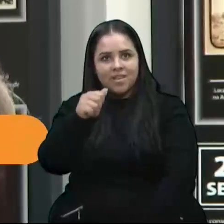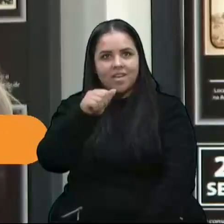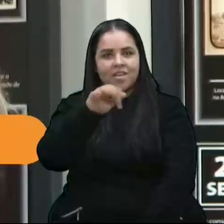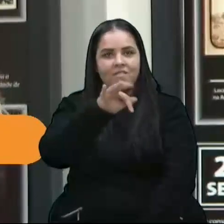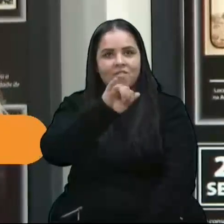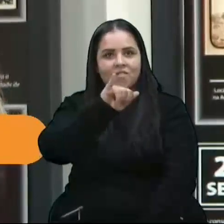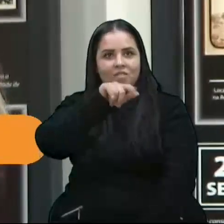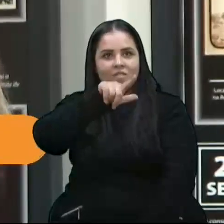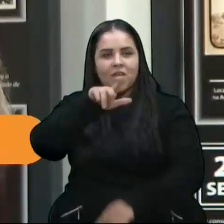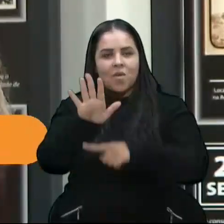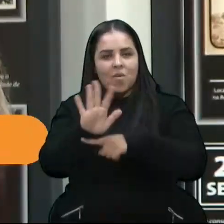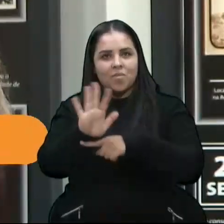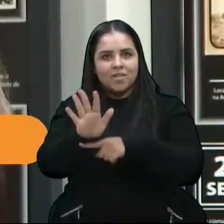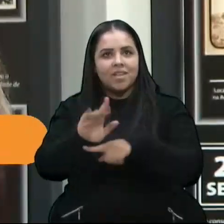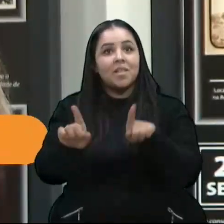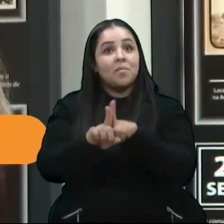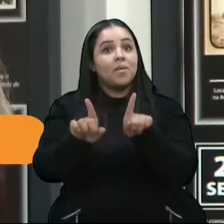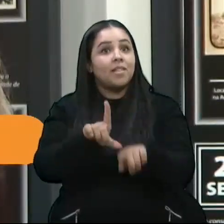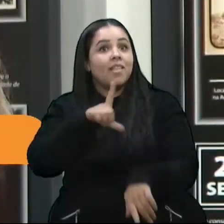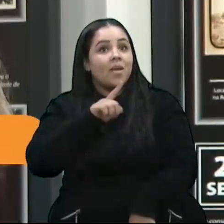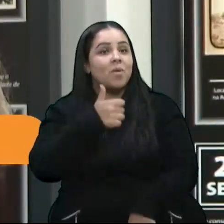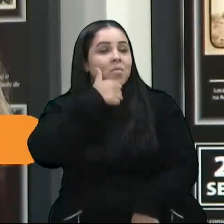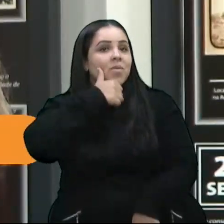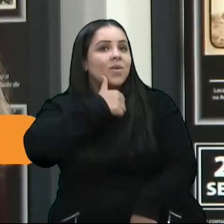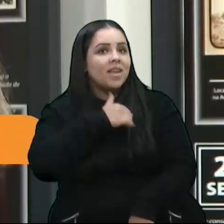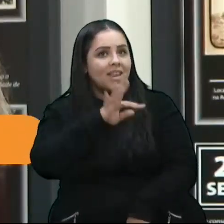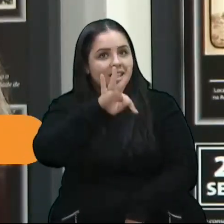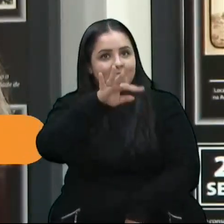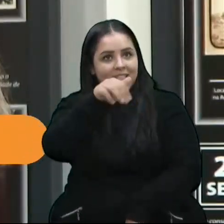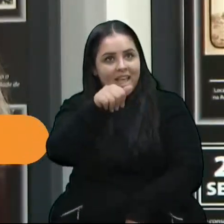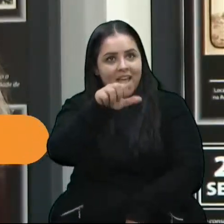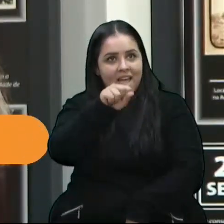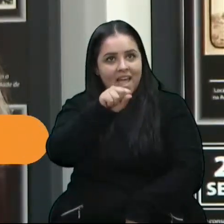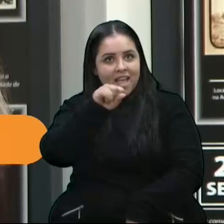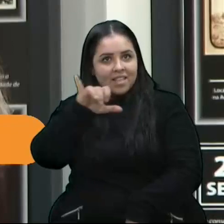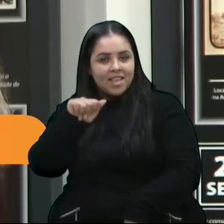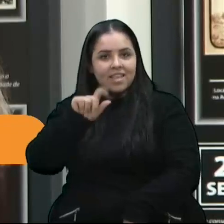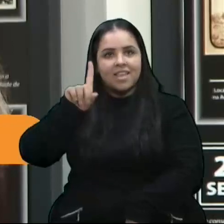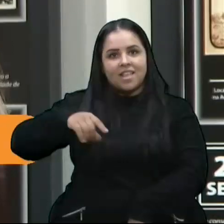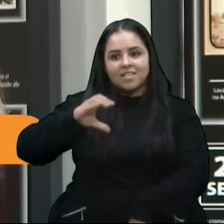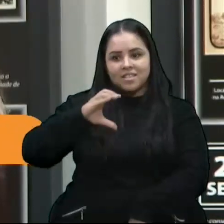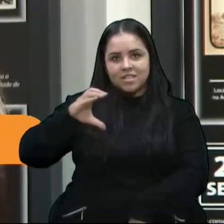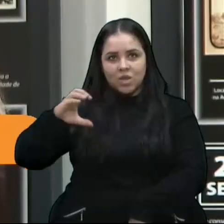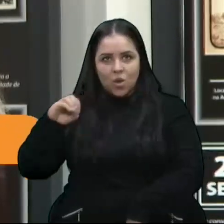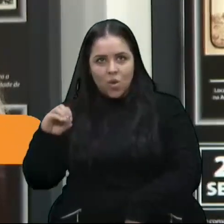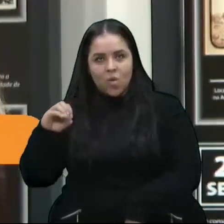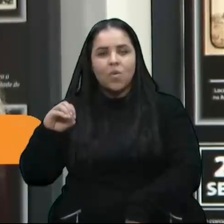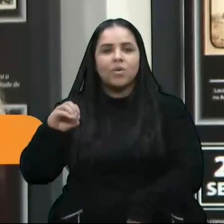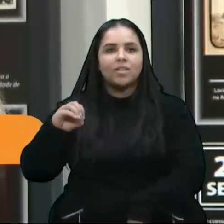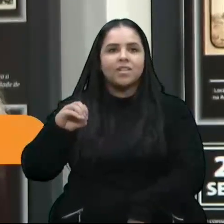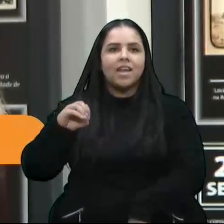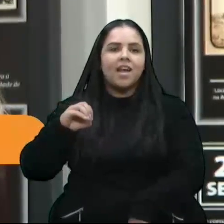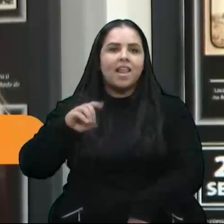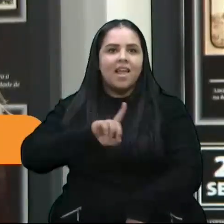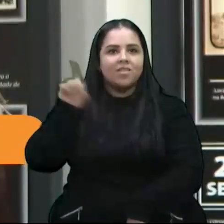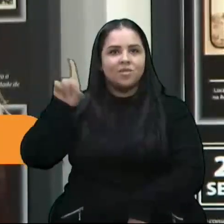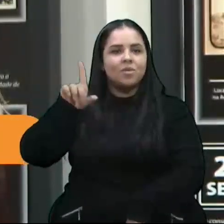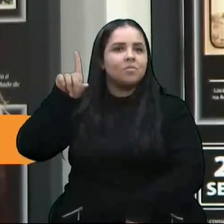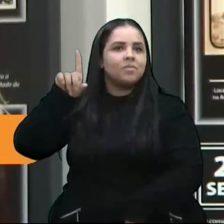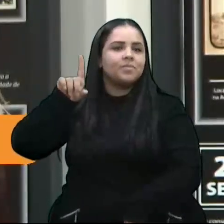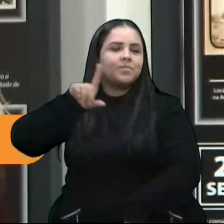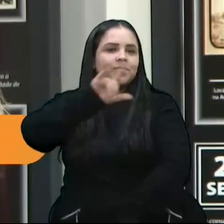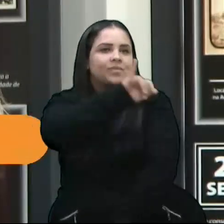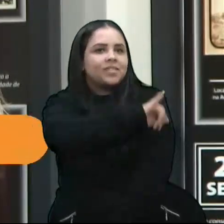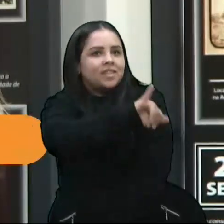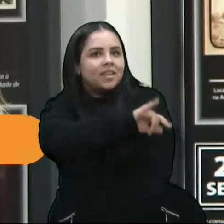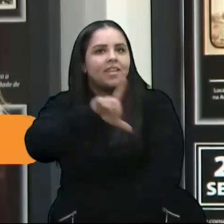também para bater um papo aqui com a gente, é a Tássia de Carvalho. Ela é CEO da agência IS do Rio de Janeiro, coordena uma equipe com